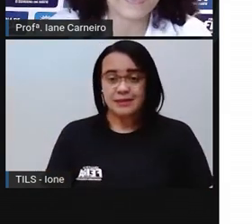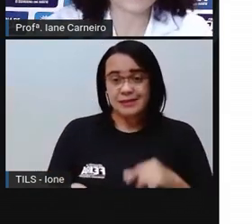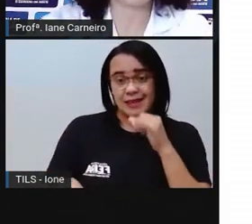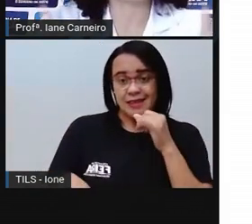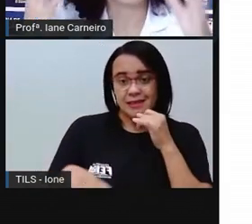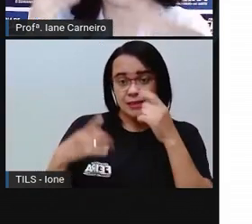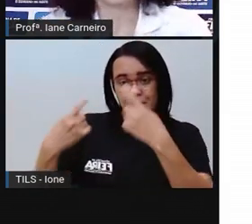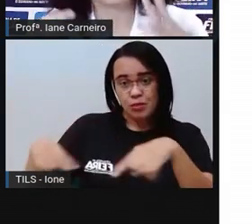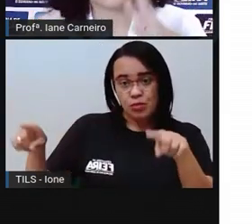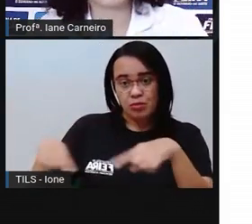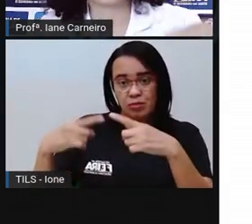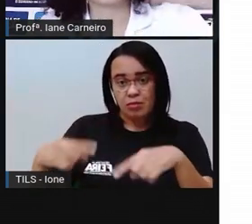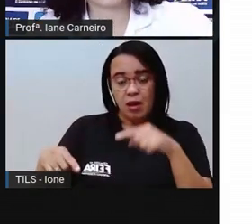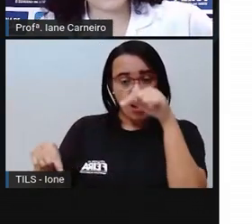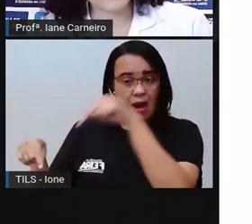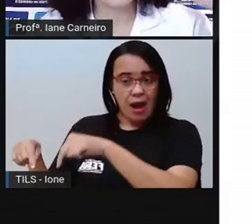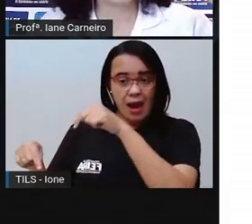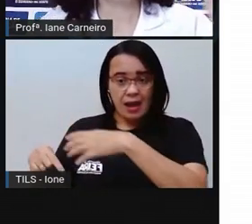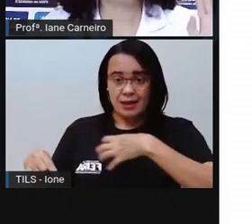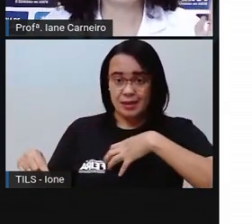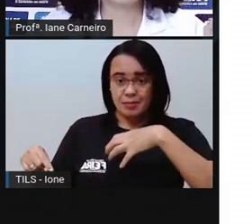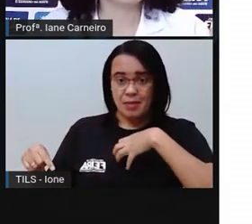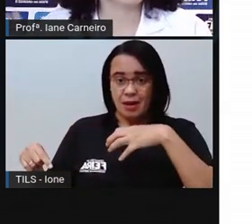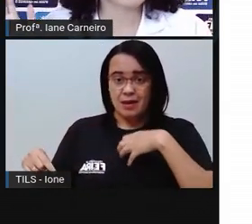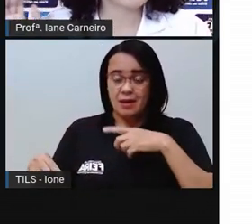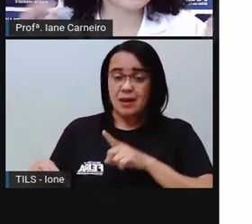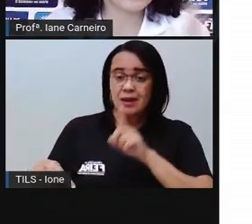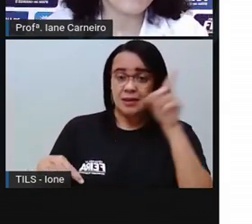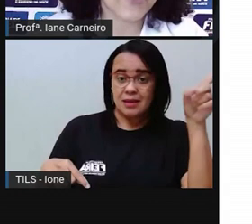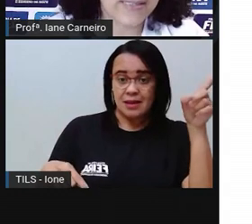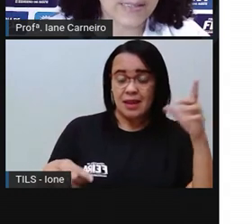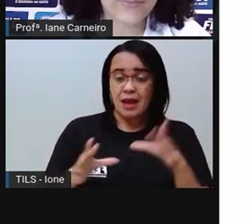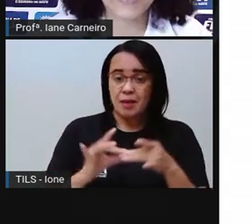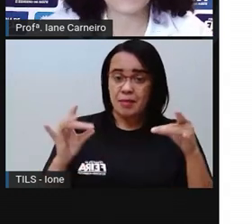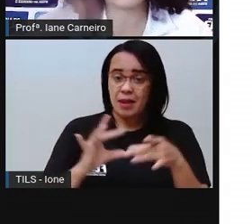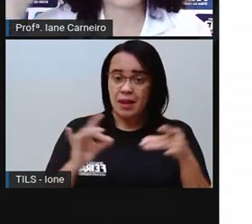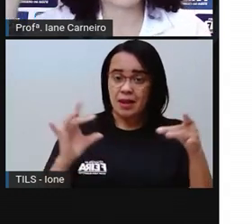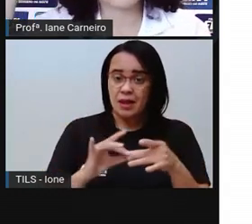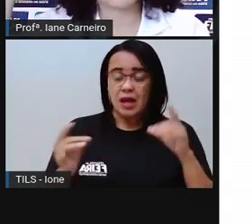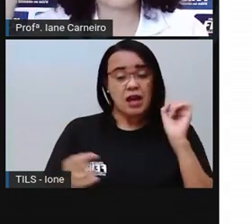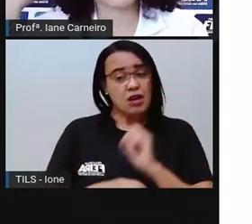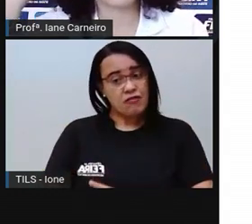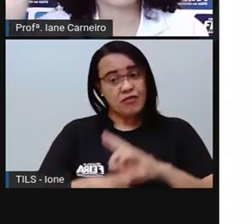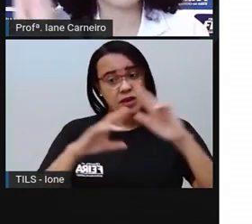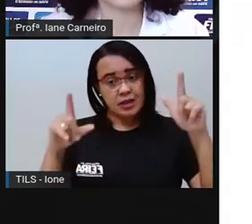na Bahia seja diferente de uma parlenda lá de Brasília, por exemplo, né? Lá